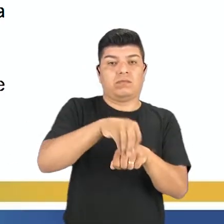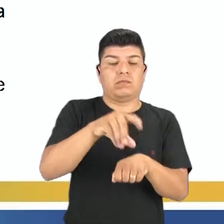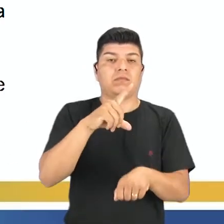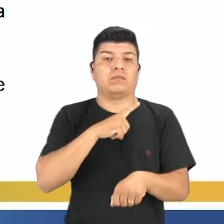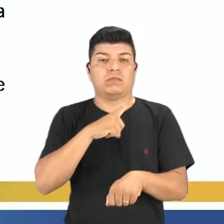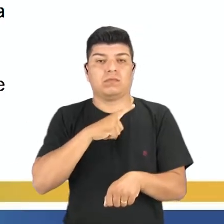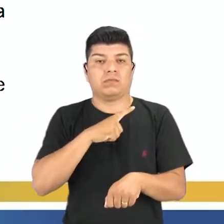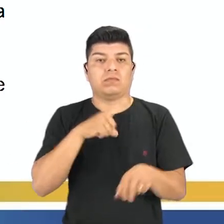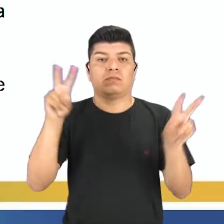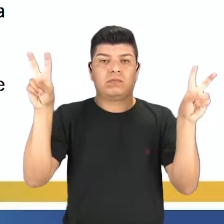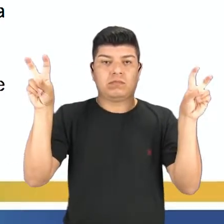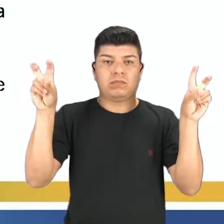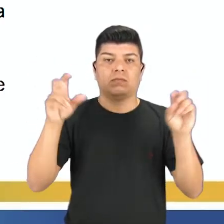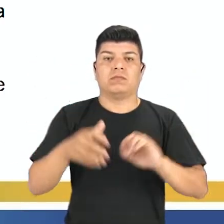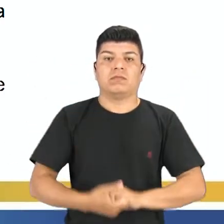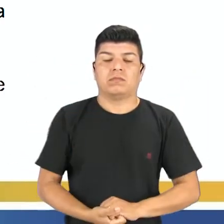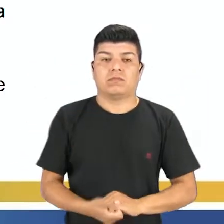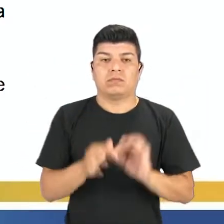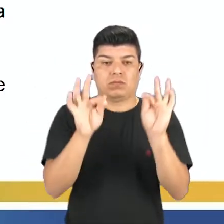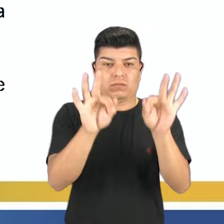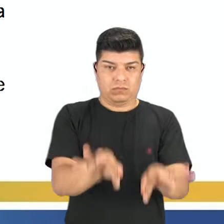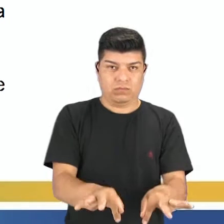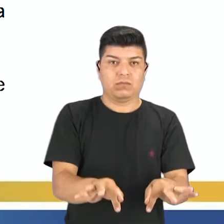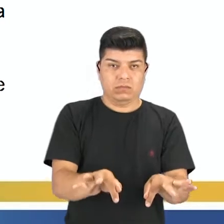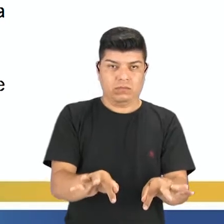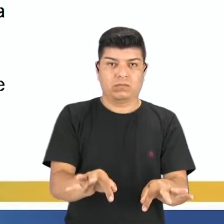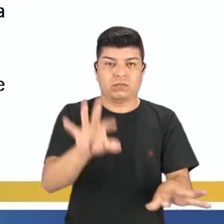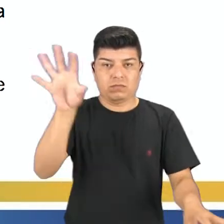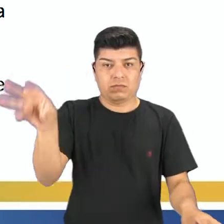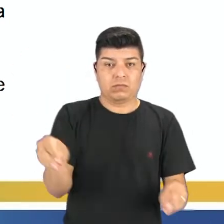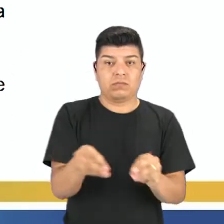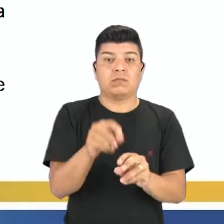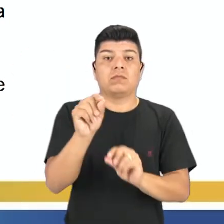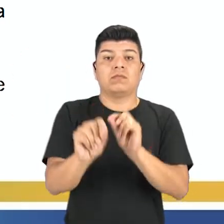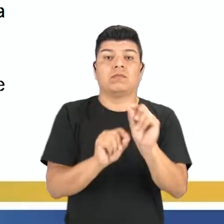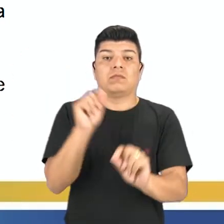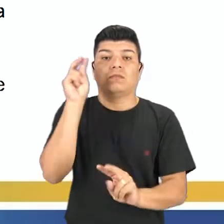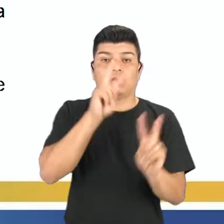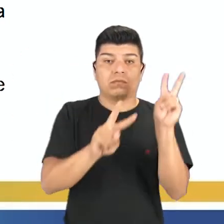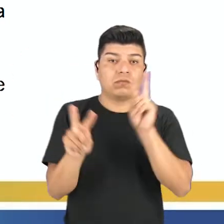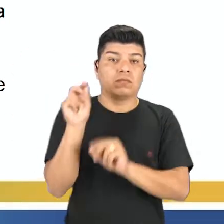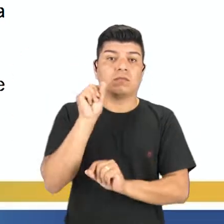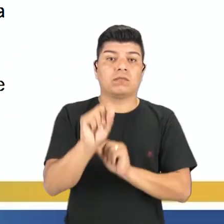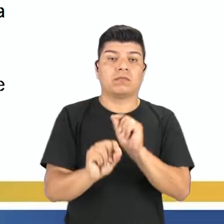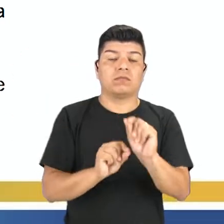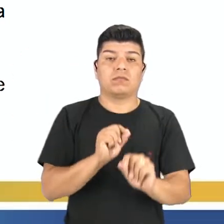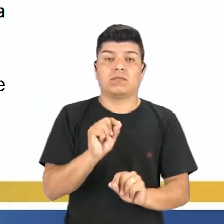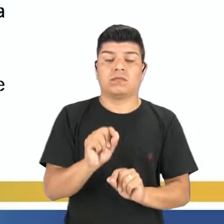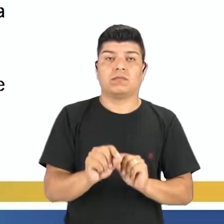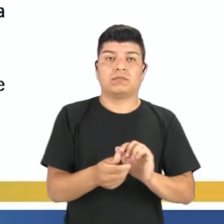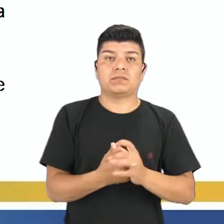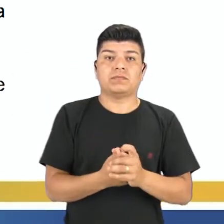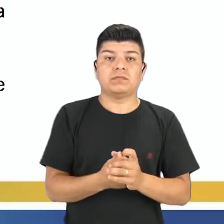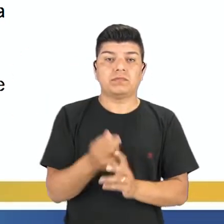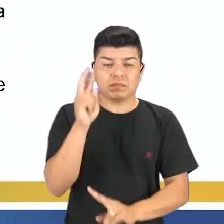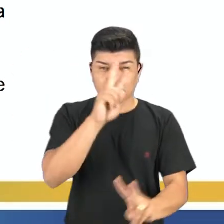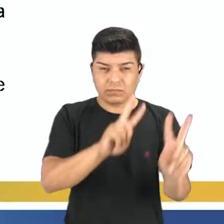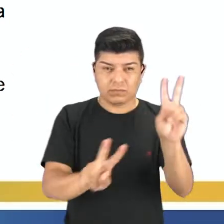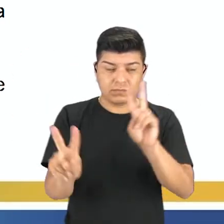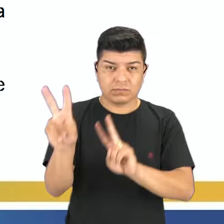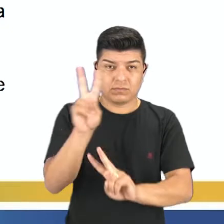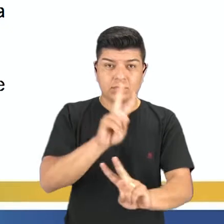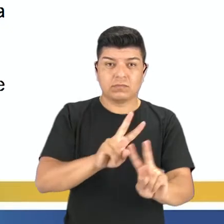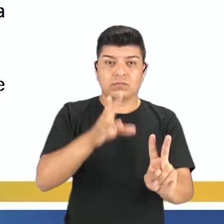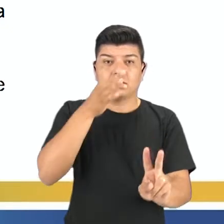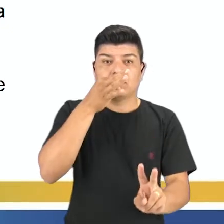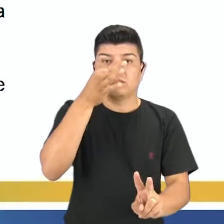a respeito do assunto. E aí, ao final, na nossa conclusão, é onde nós vamos verificar e visualizar a